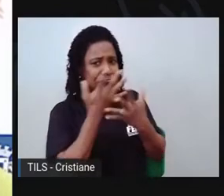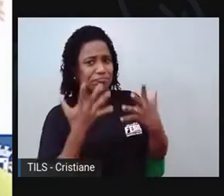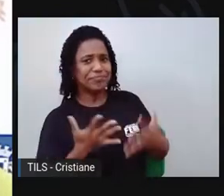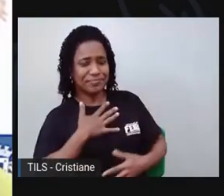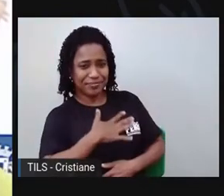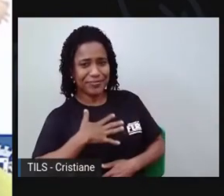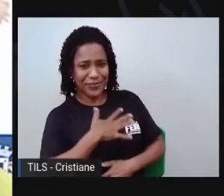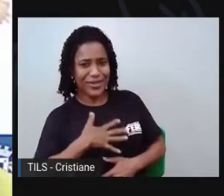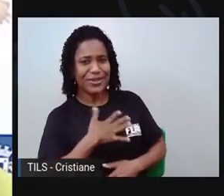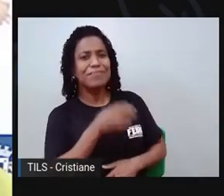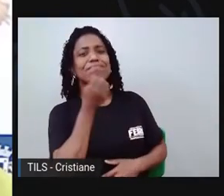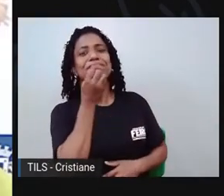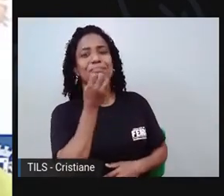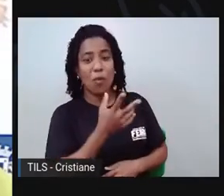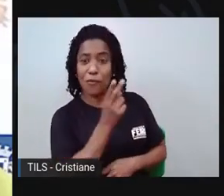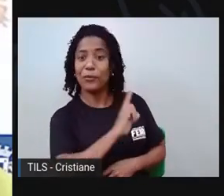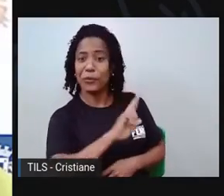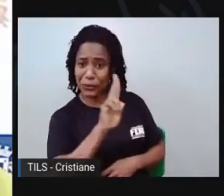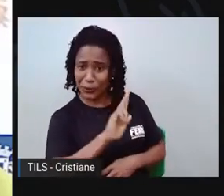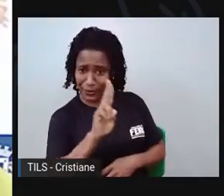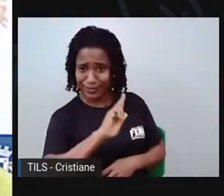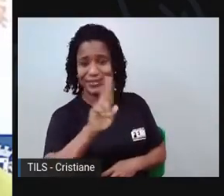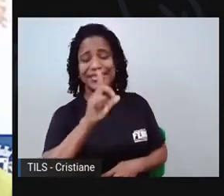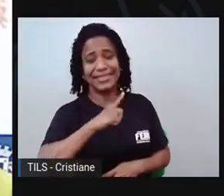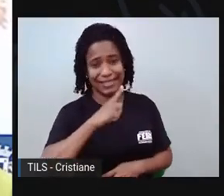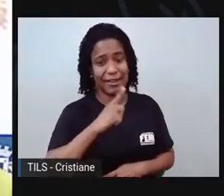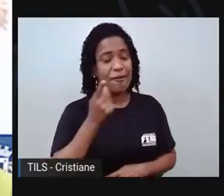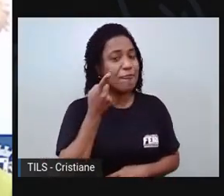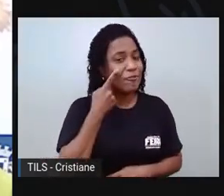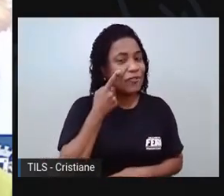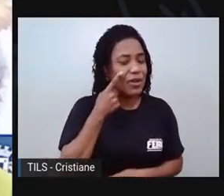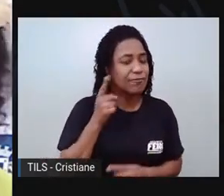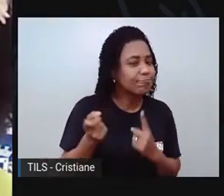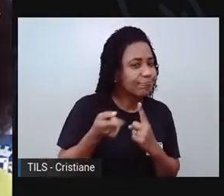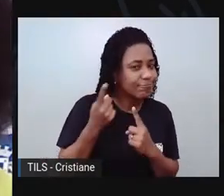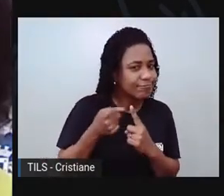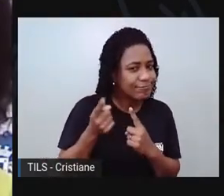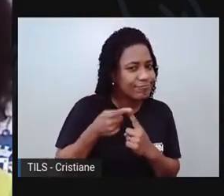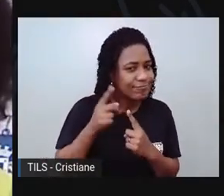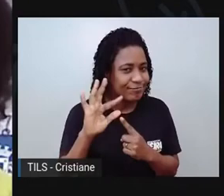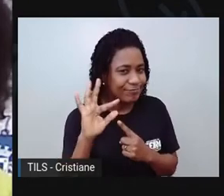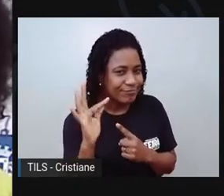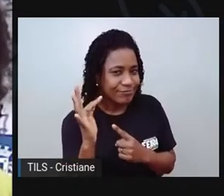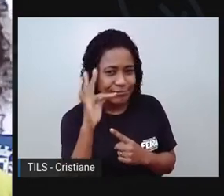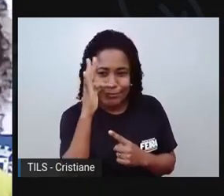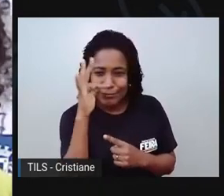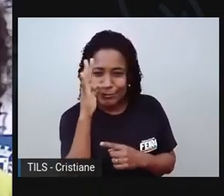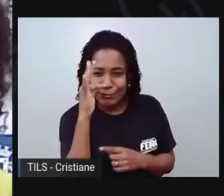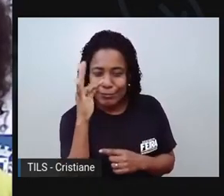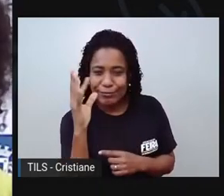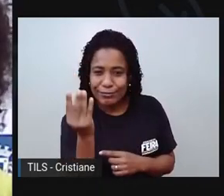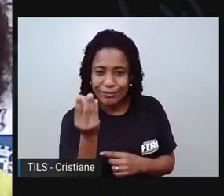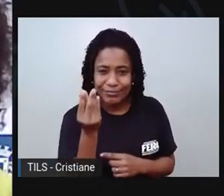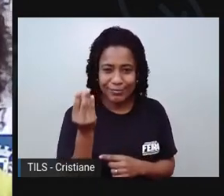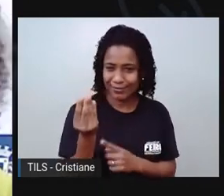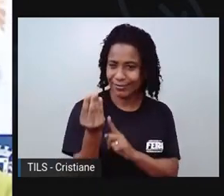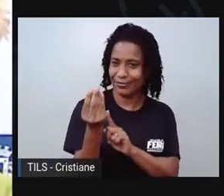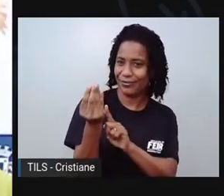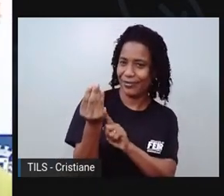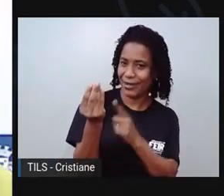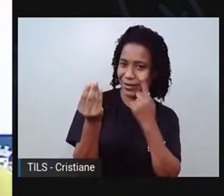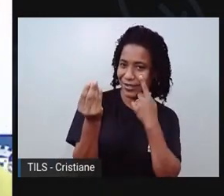também. Tem, sim. Deixa eu ver qual que eu vou escolher primeiro. Pam, pam, tam, tam,